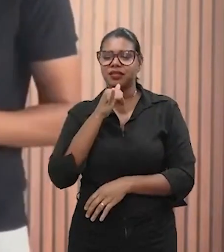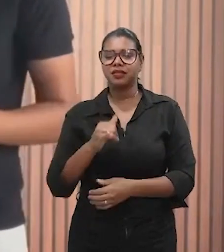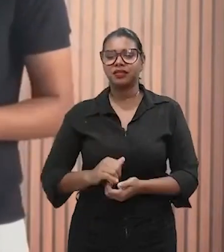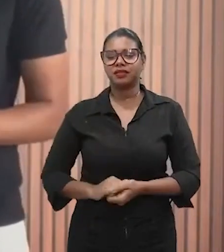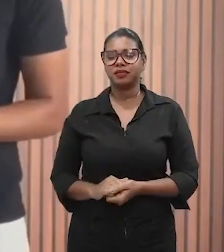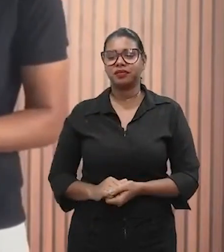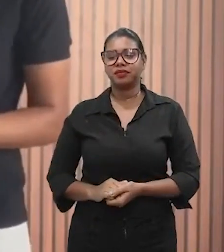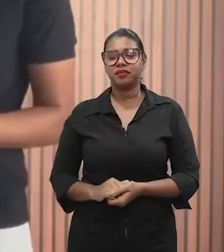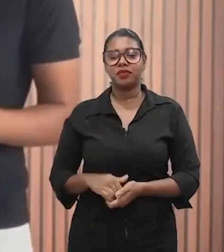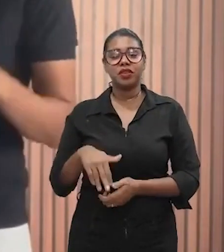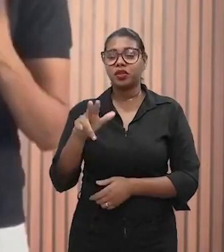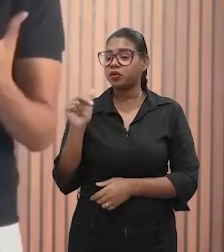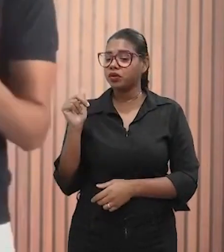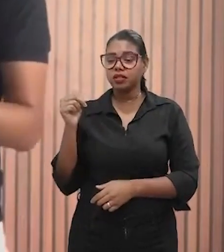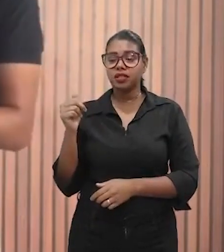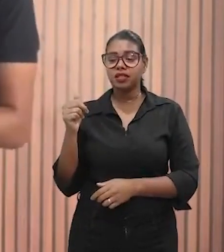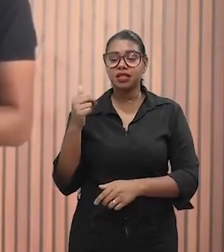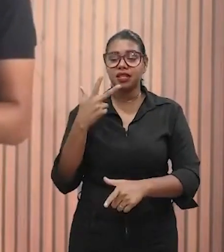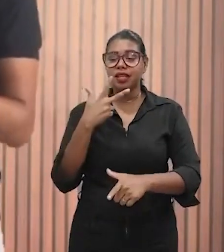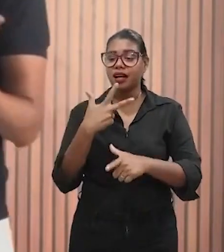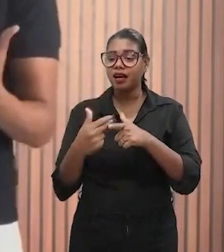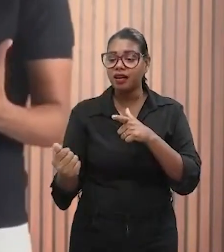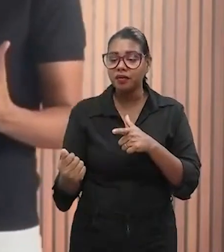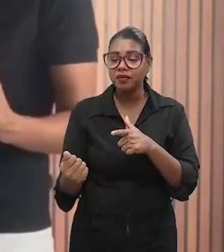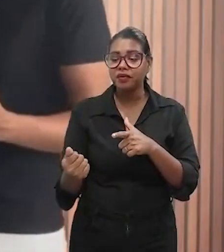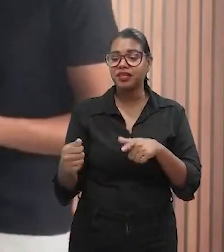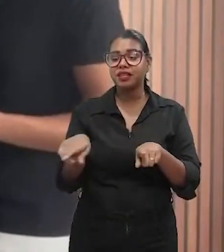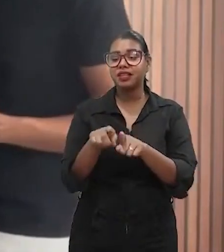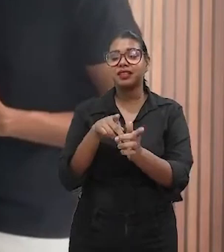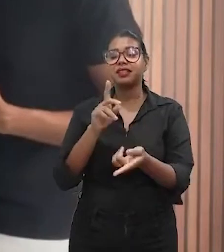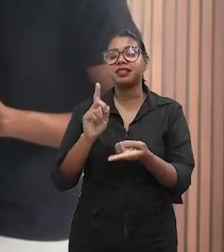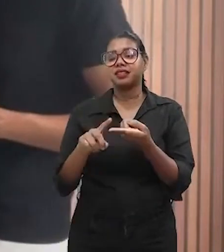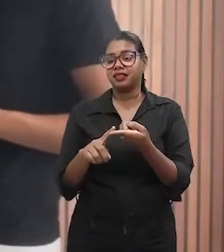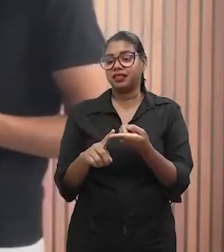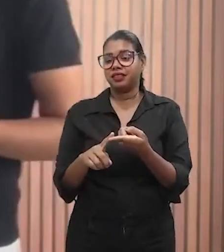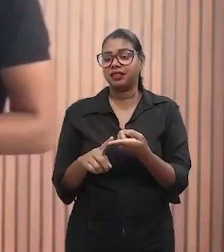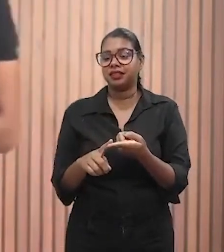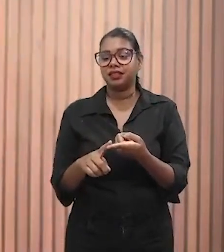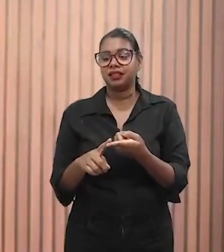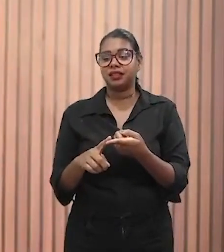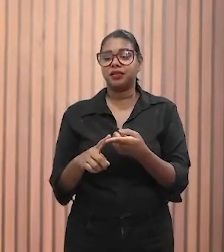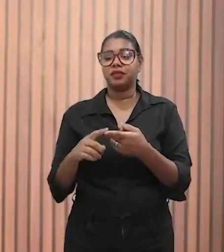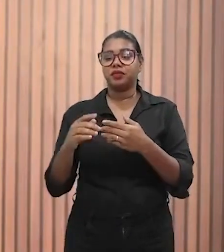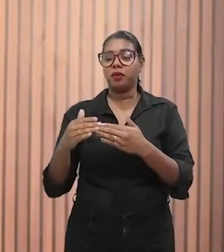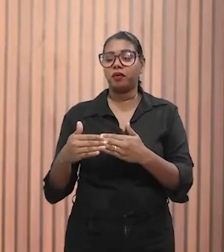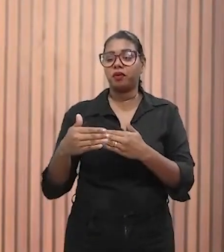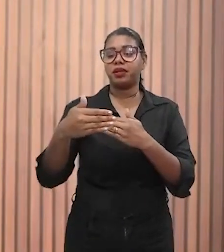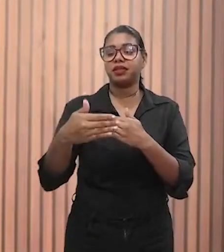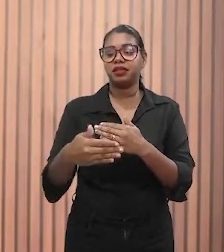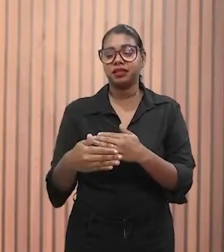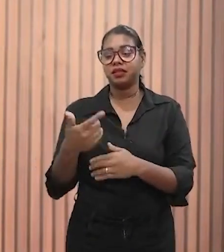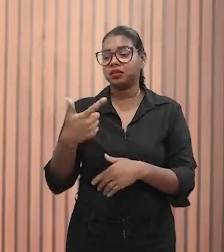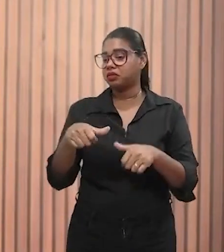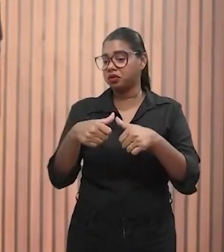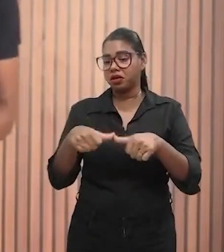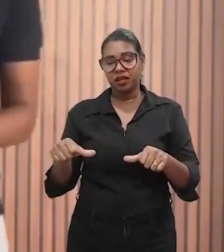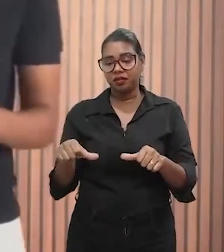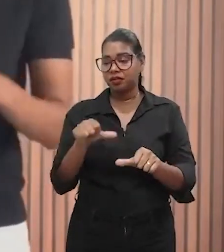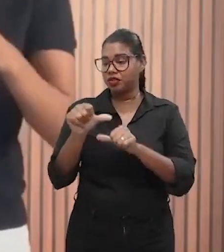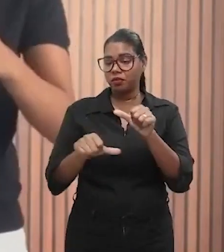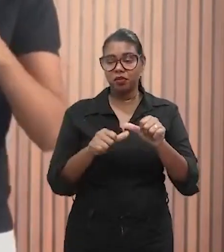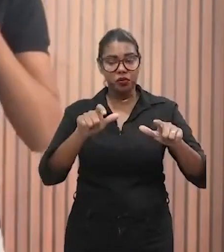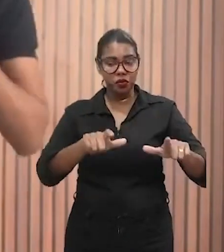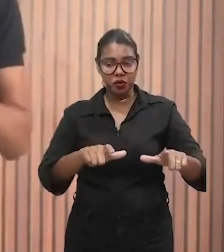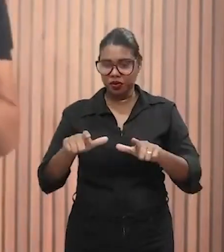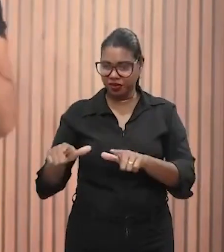vítima nunca será uma vencedora. E tem uma grande frase que diz assim, um passo à frente você já não estará mais no mesmo lugar. E isso é